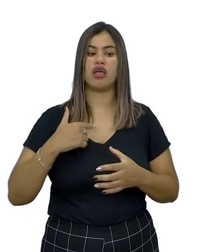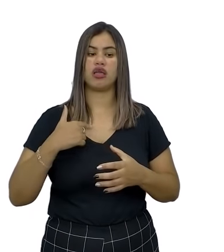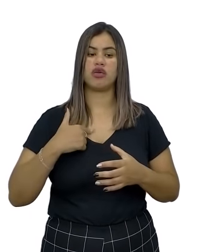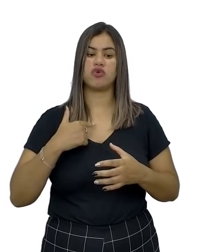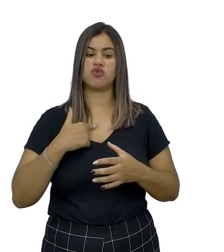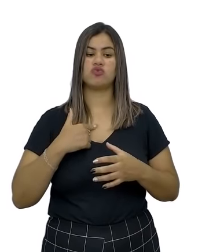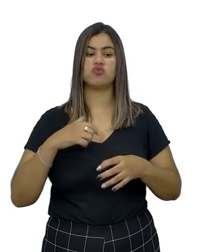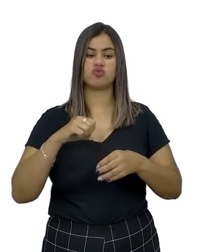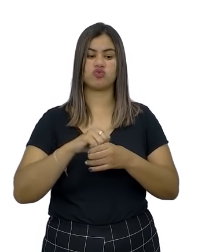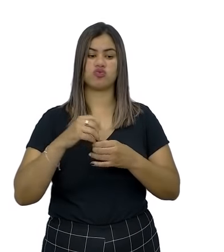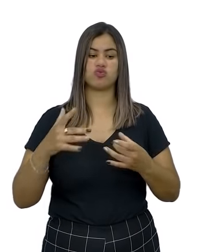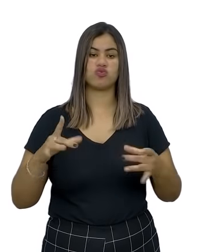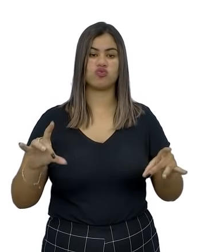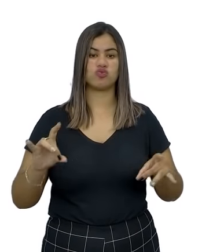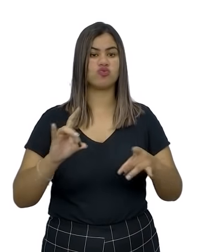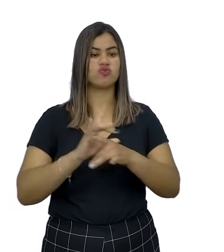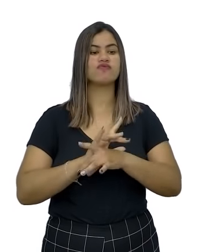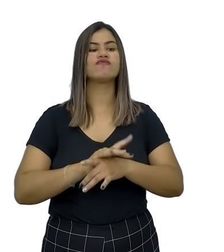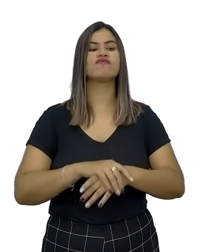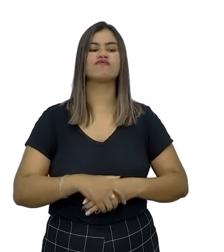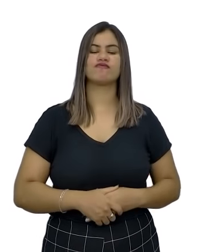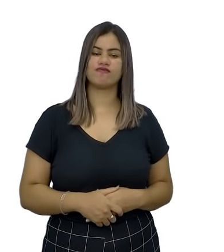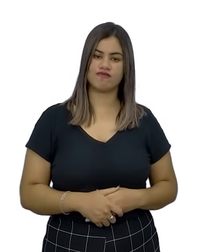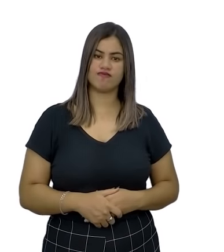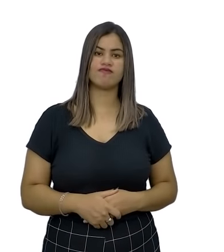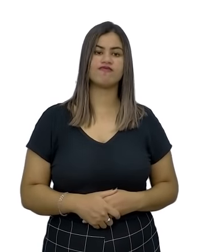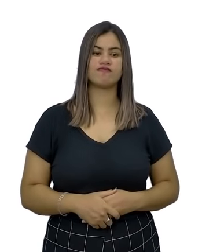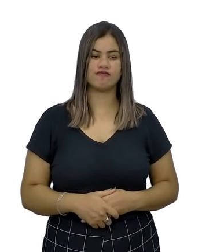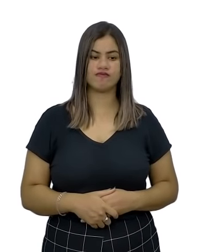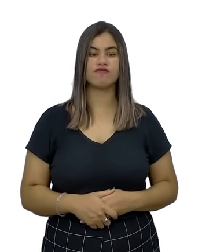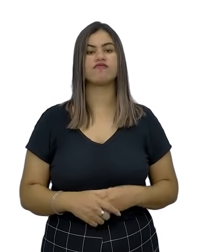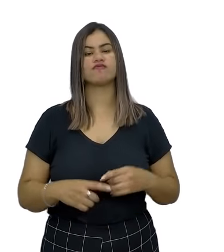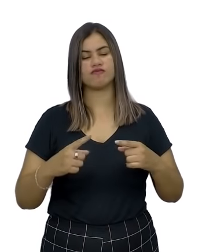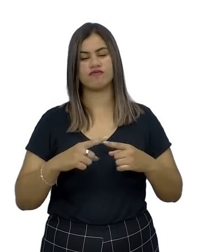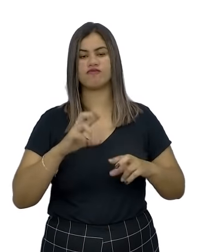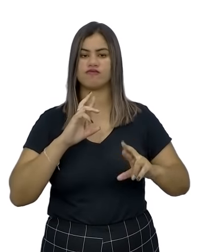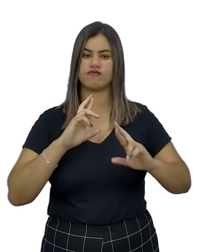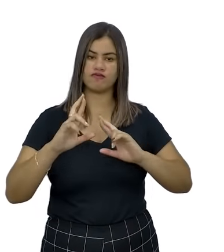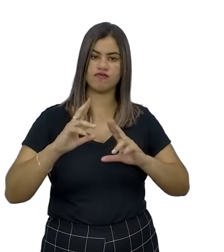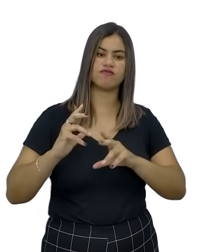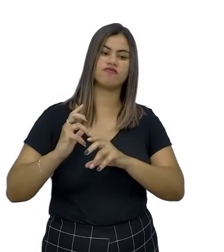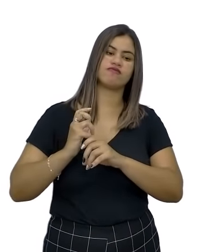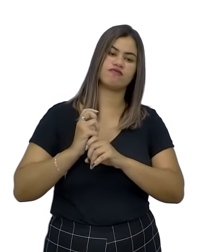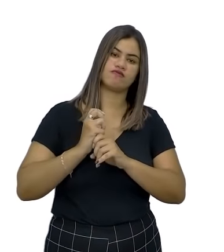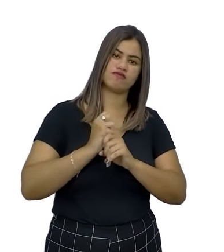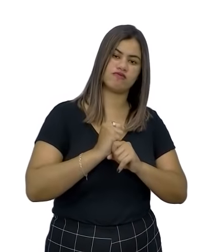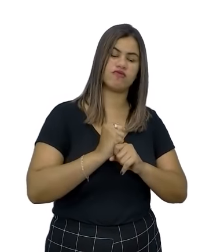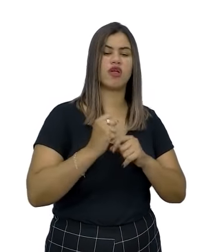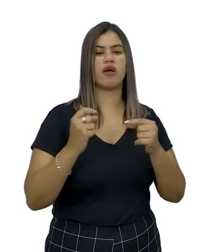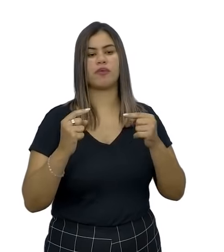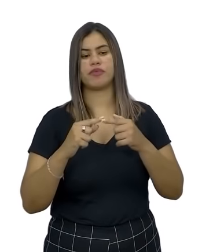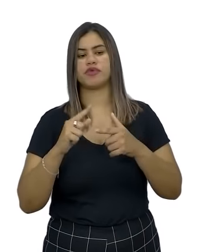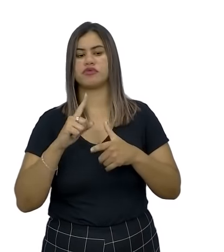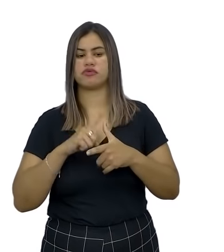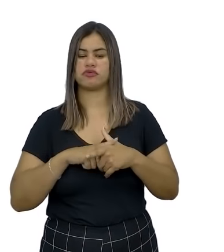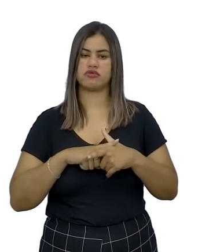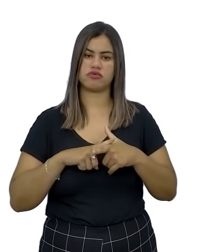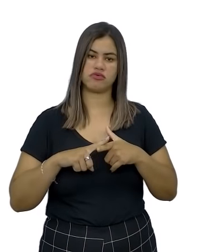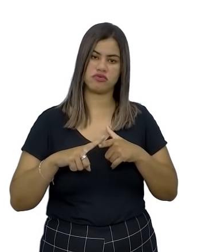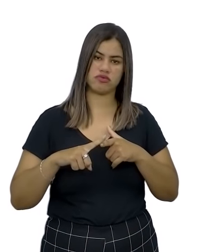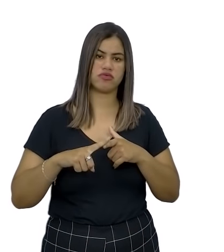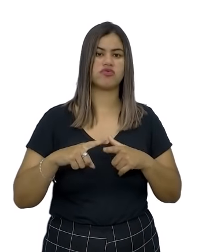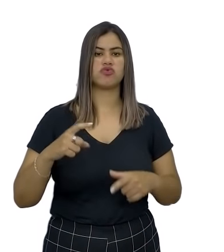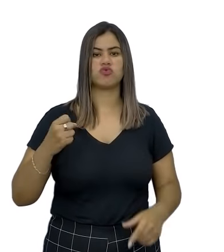o conteúdo. Eu formalizo esse conteúdo desse problema, que eu estou trabalhando com os divisores, né,